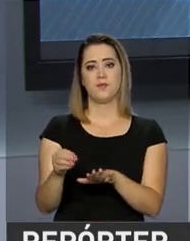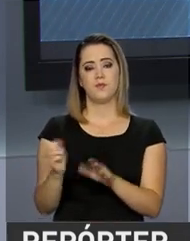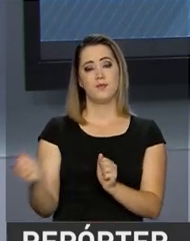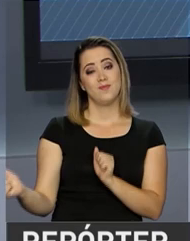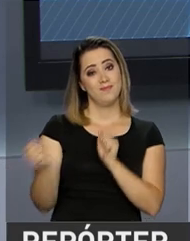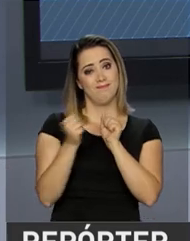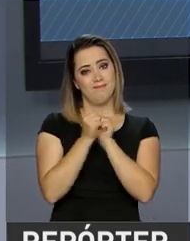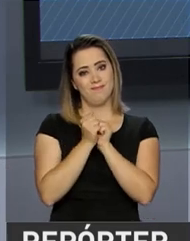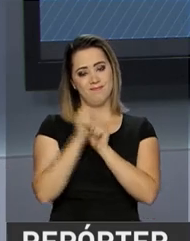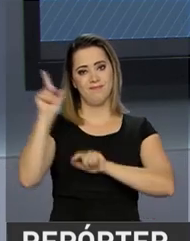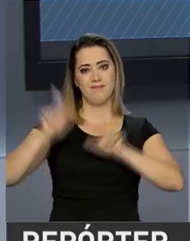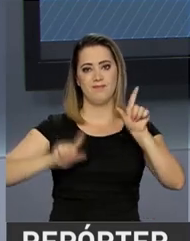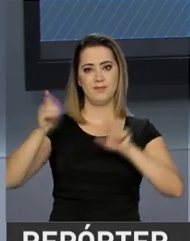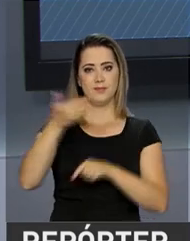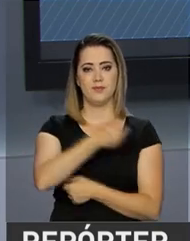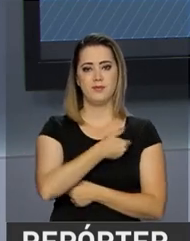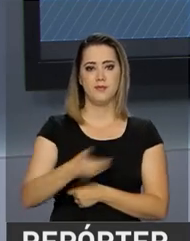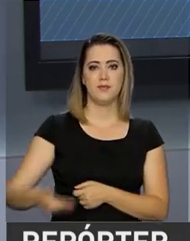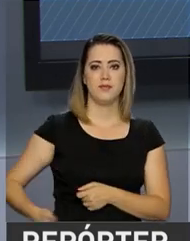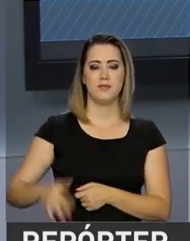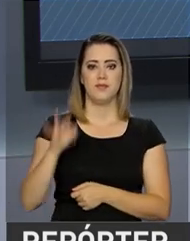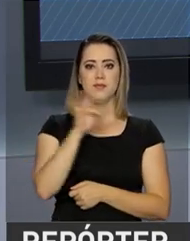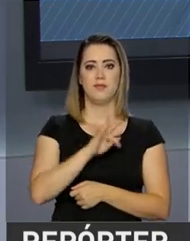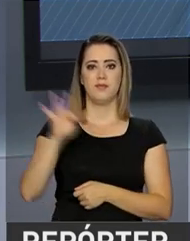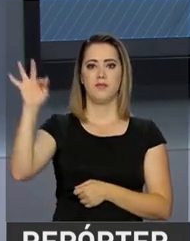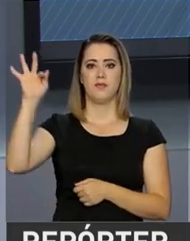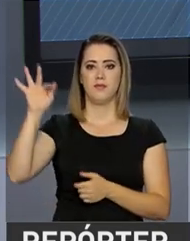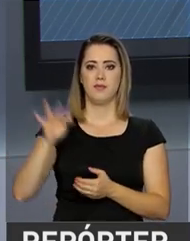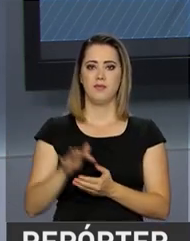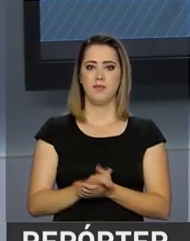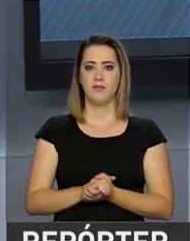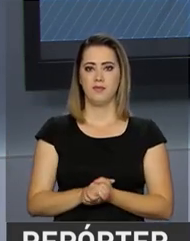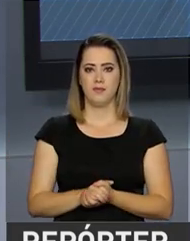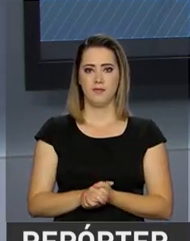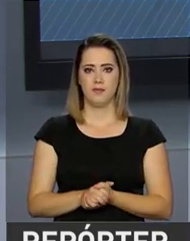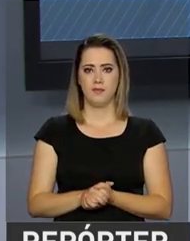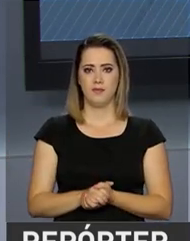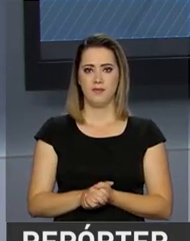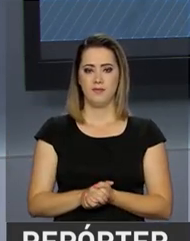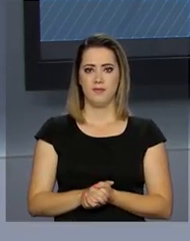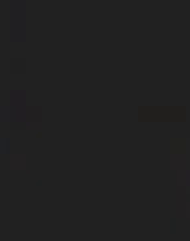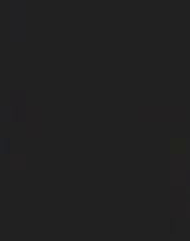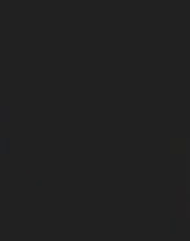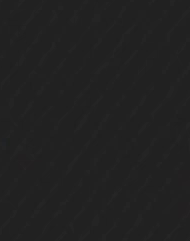informações continue com a gente na nbr a tv do governo federal